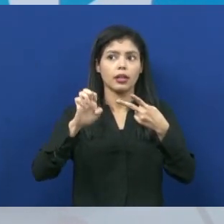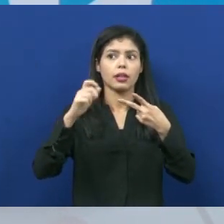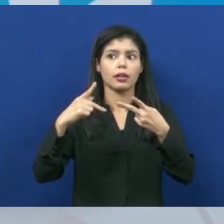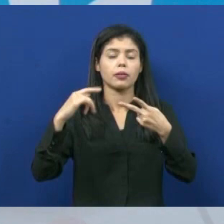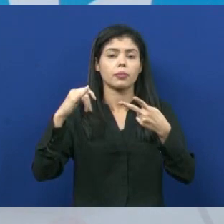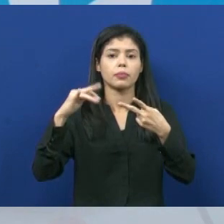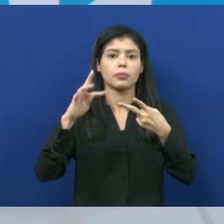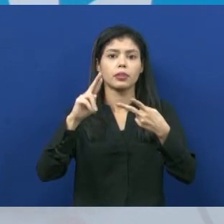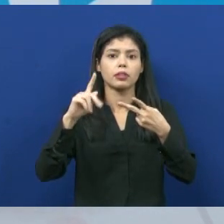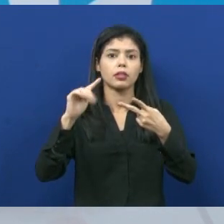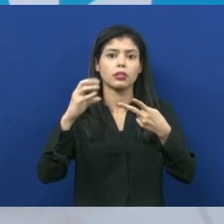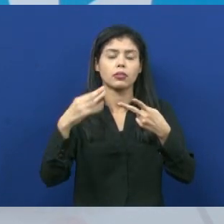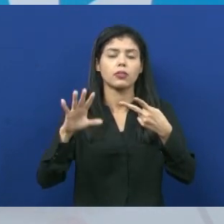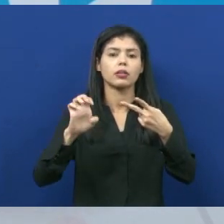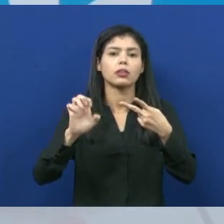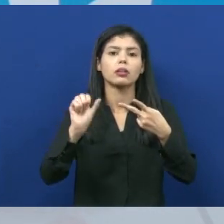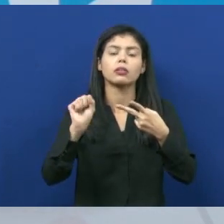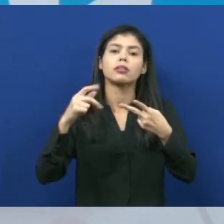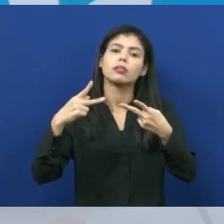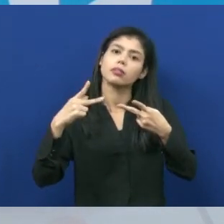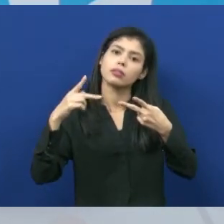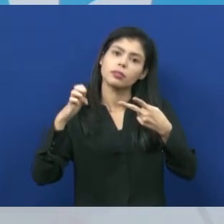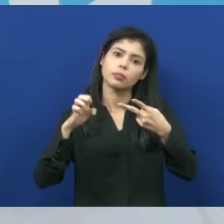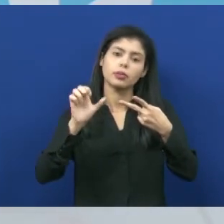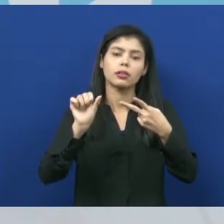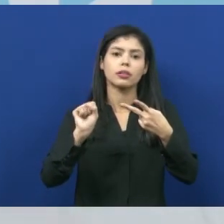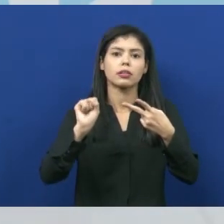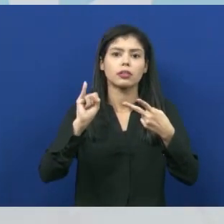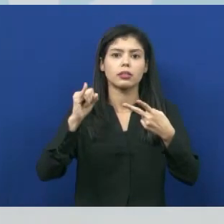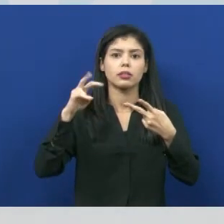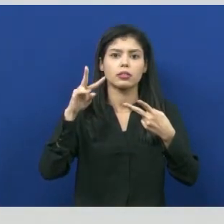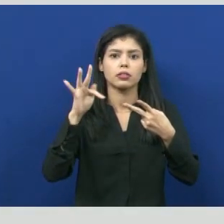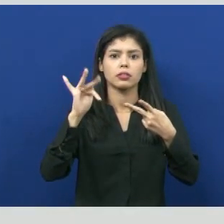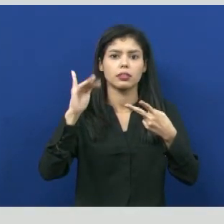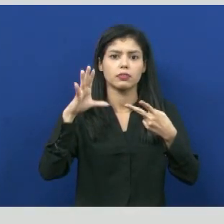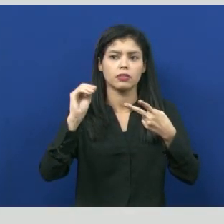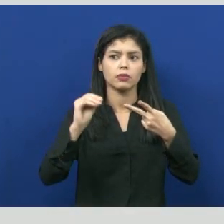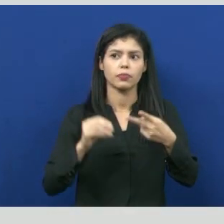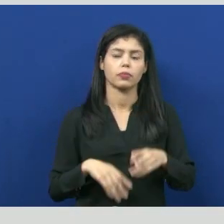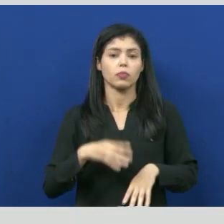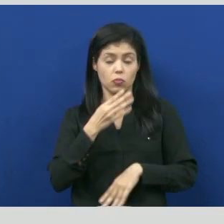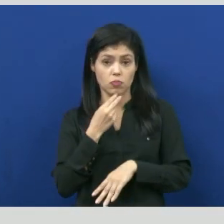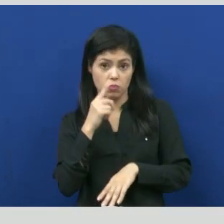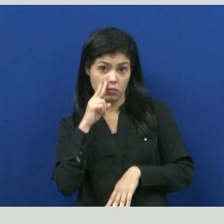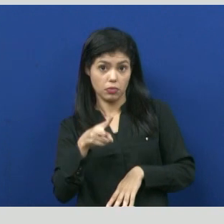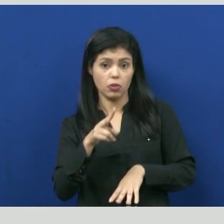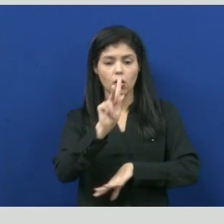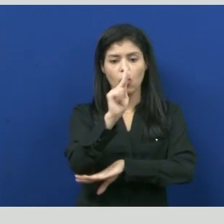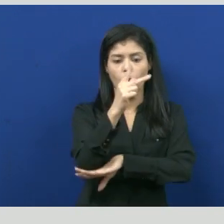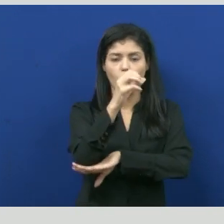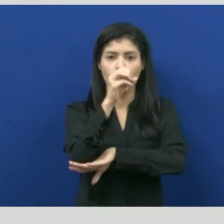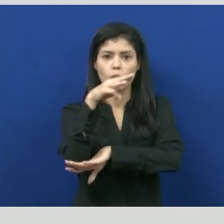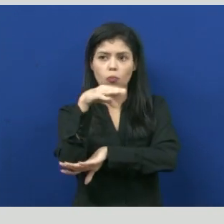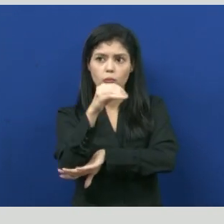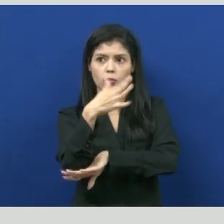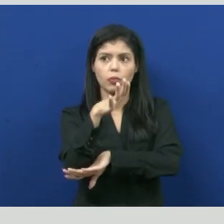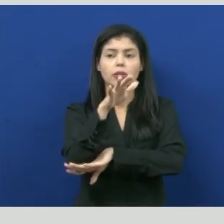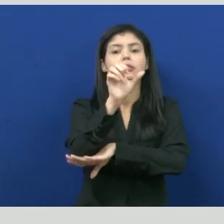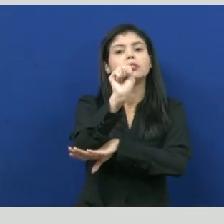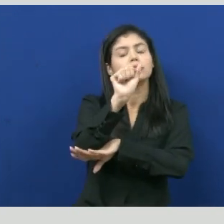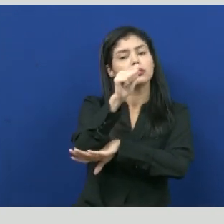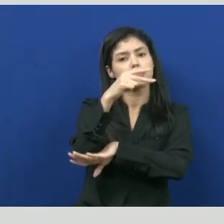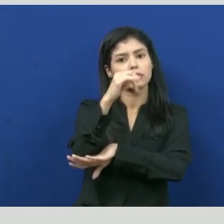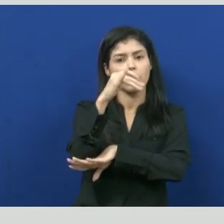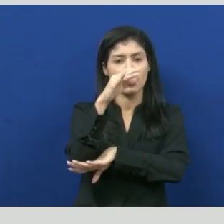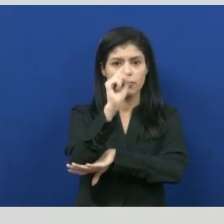é o nome da espécie. Como nós vemos aí na tela, Homo sapiens, Canis lupus,